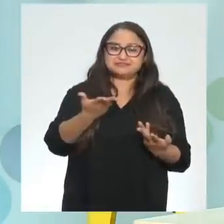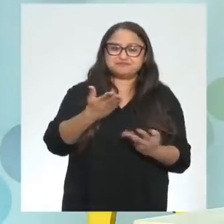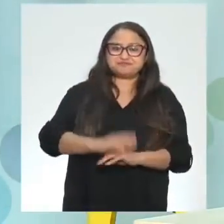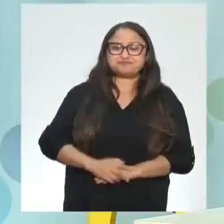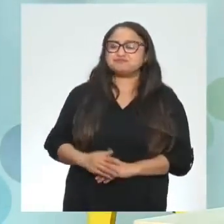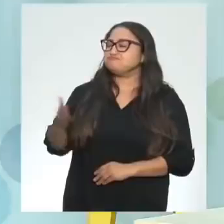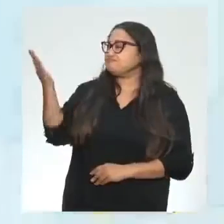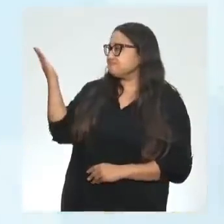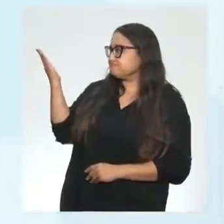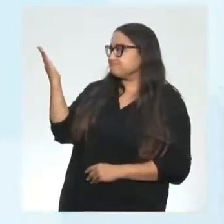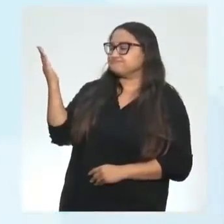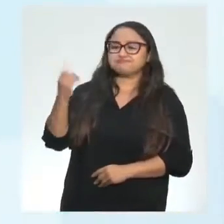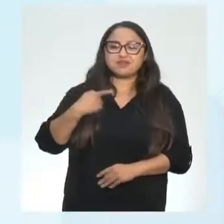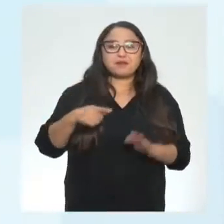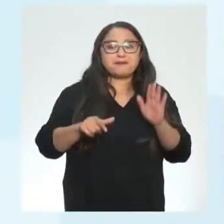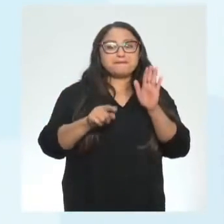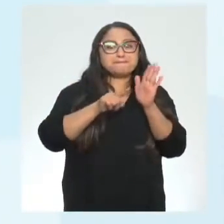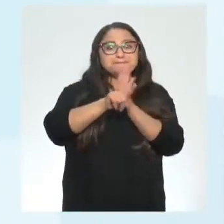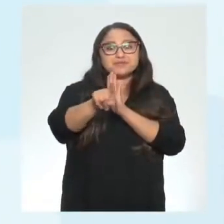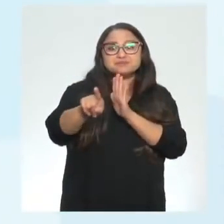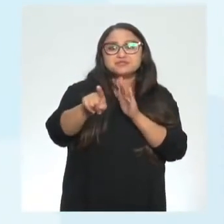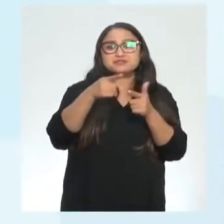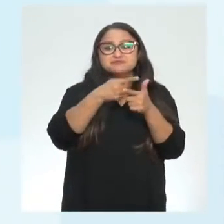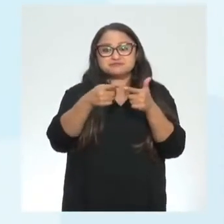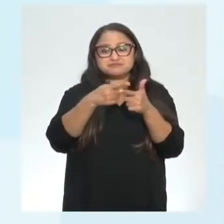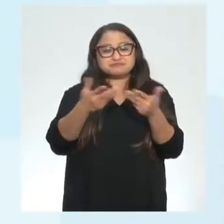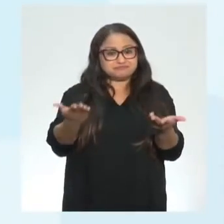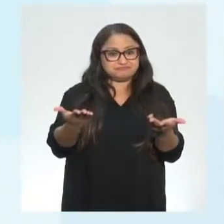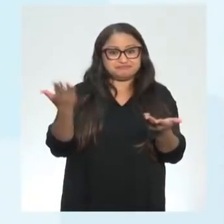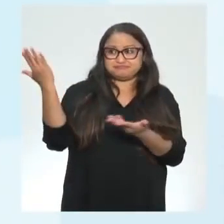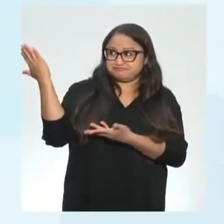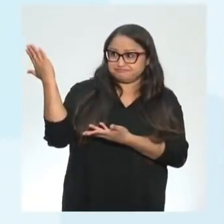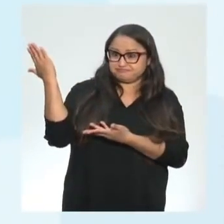para a questão problema. Na tela.